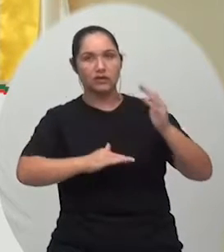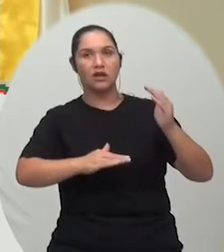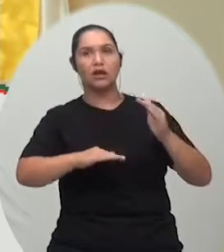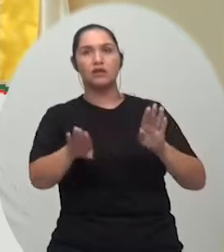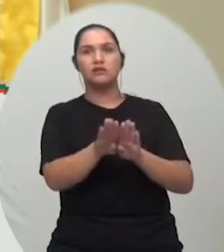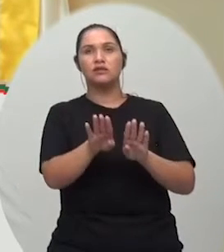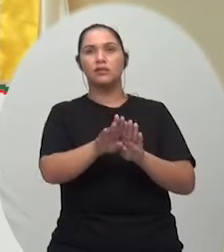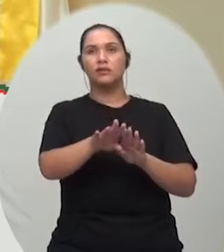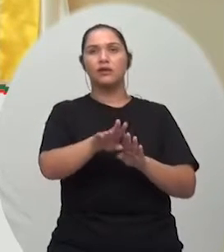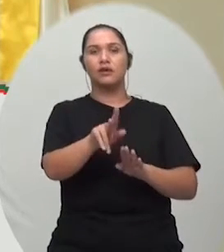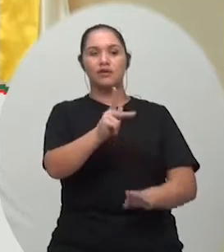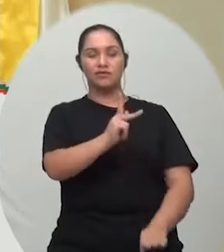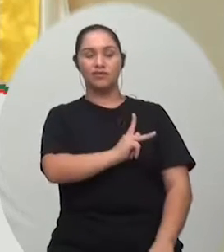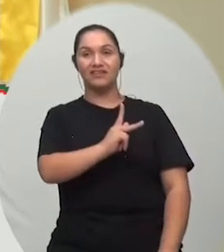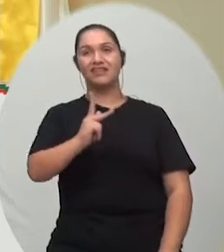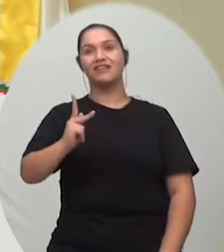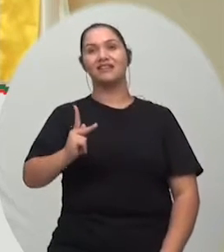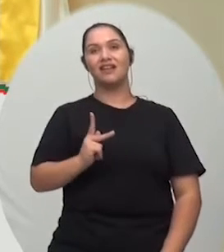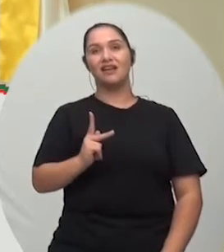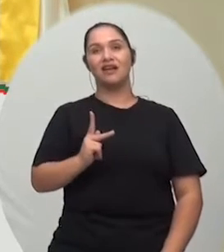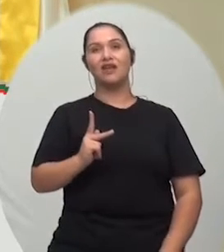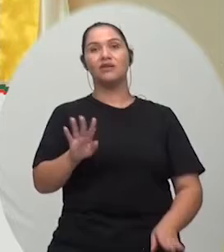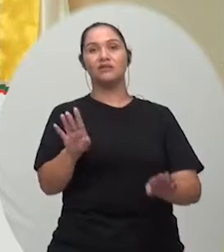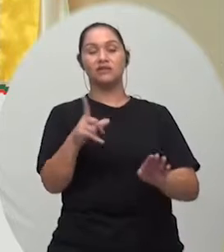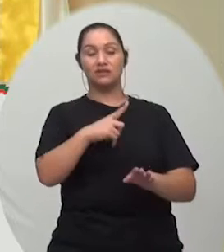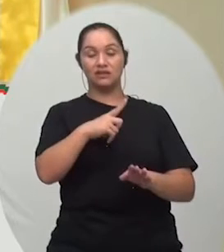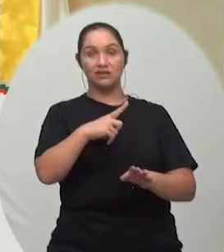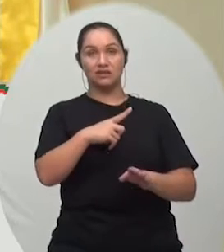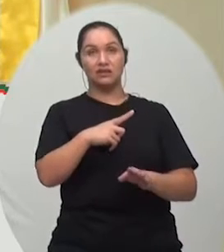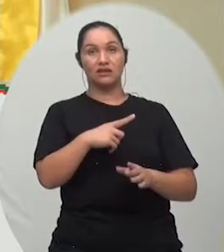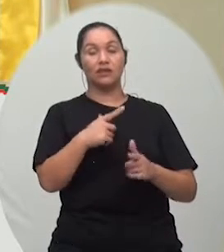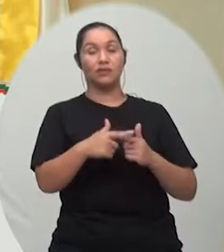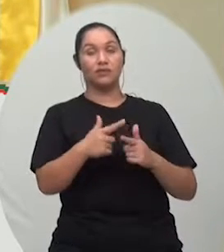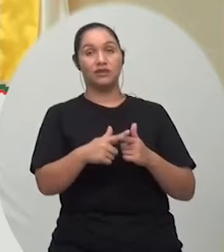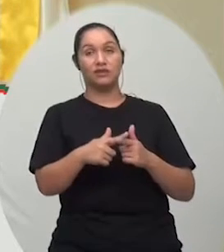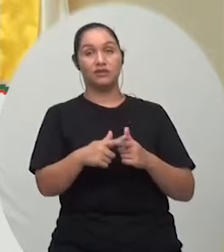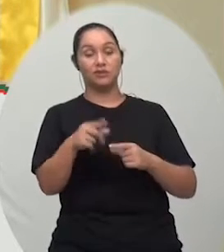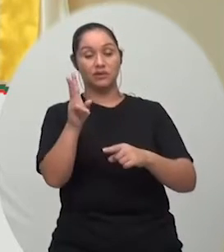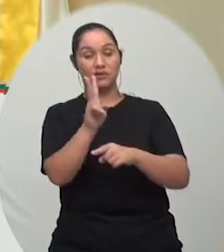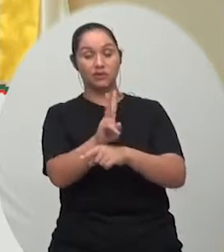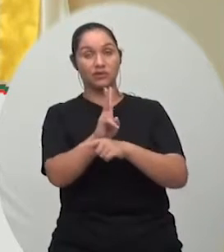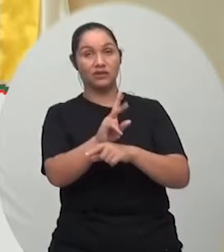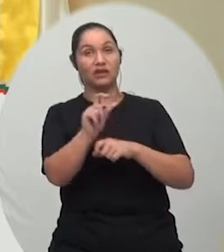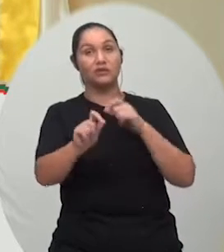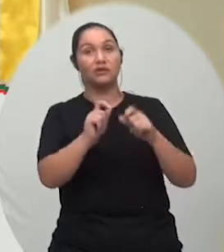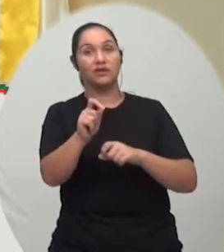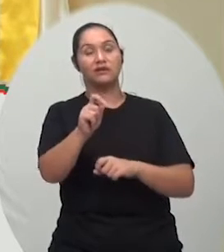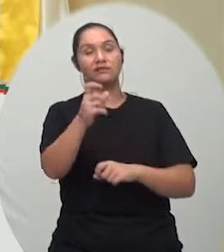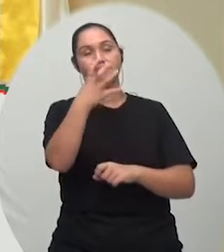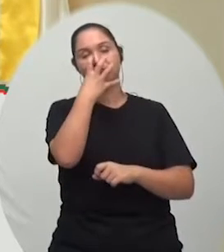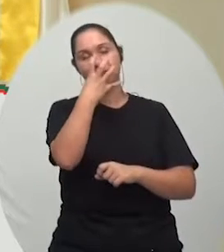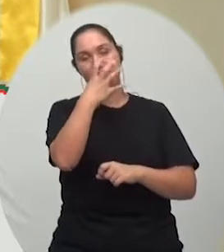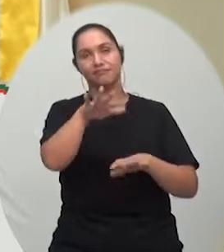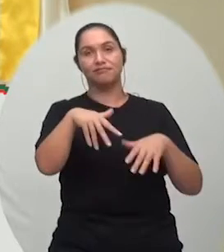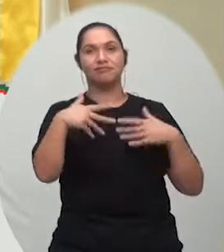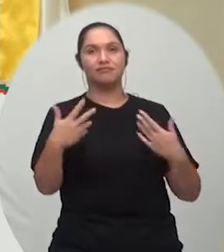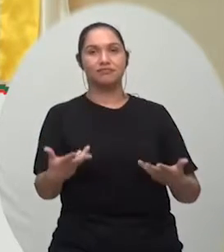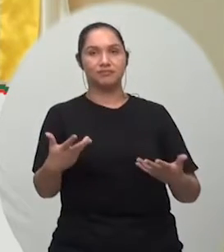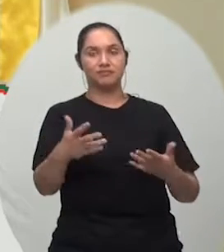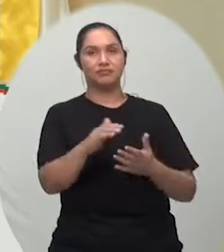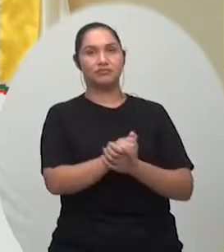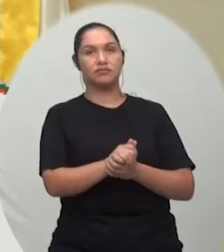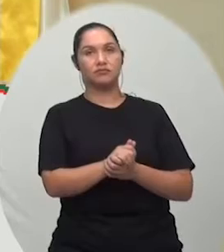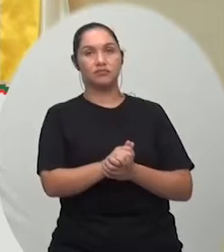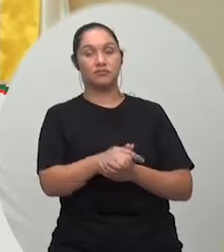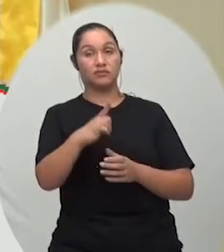no local onde existe hoje o centro de zoonoses, funcionaria esse núcleo lá. Um funcionamento